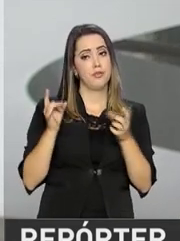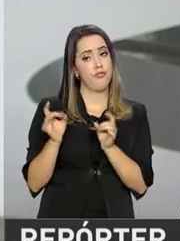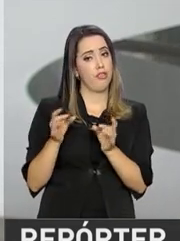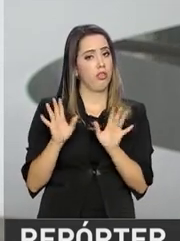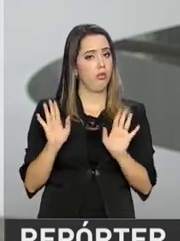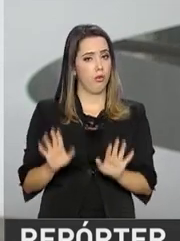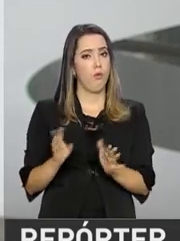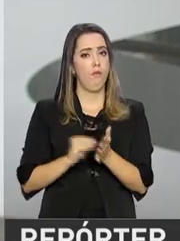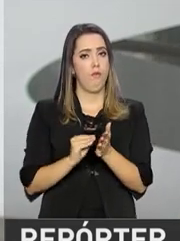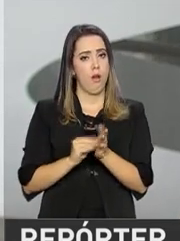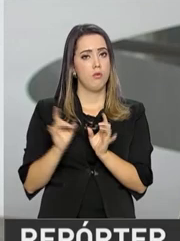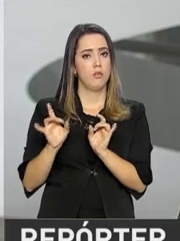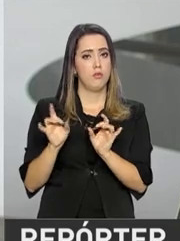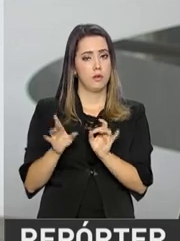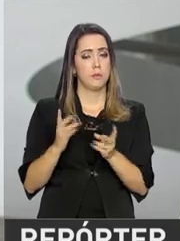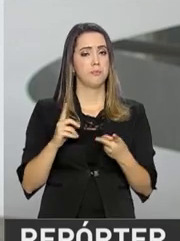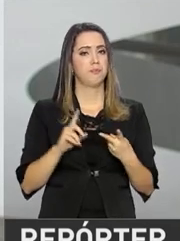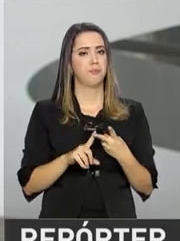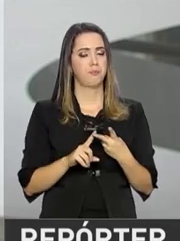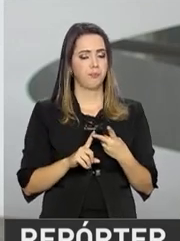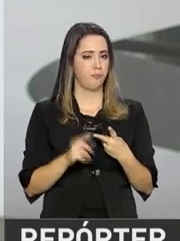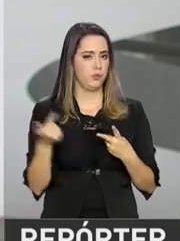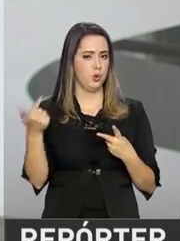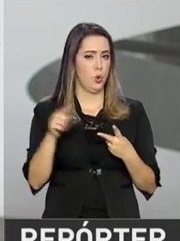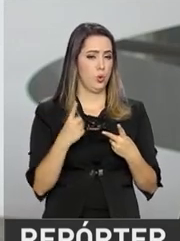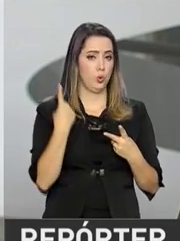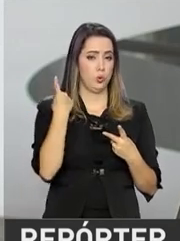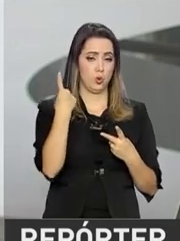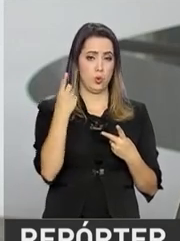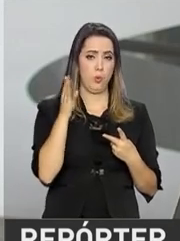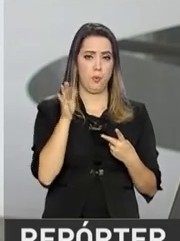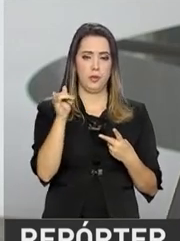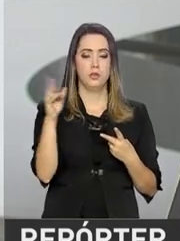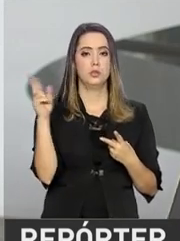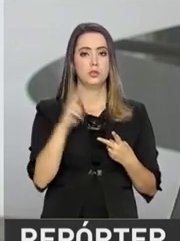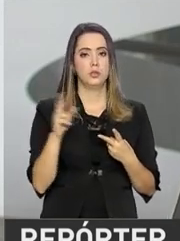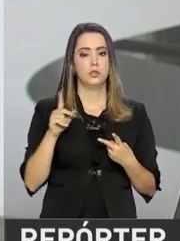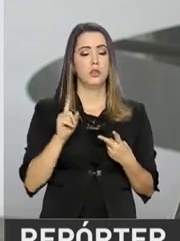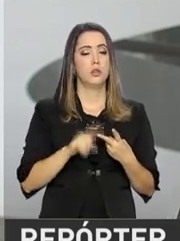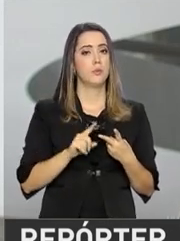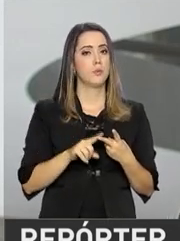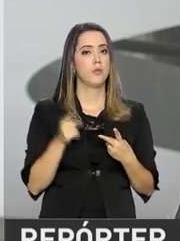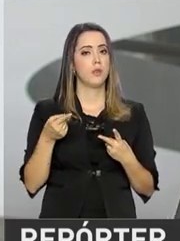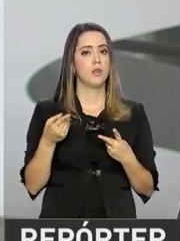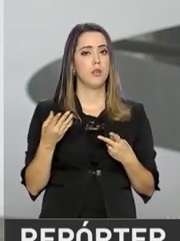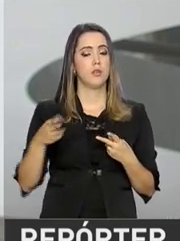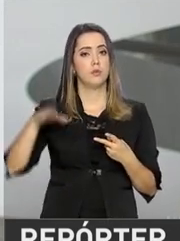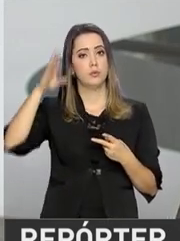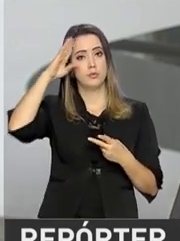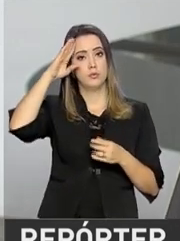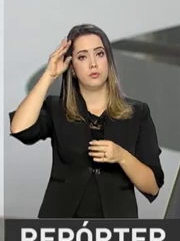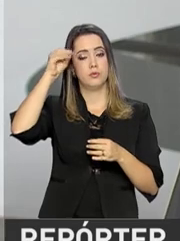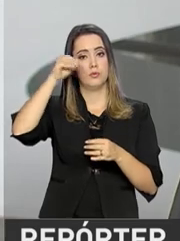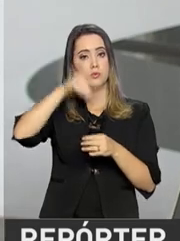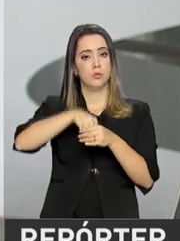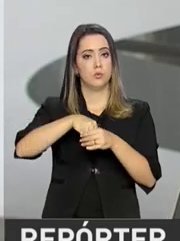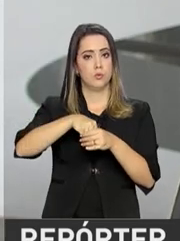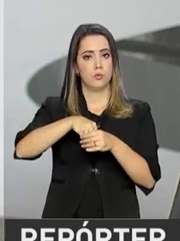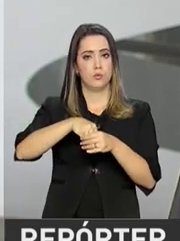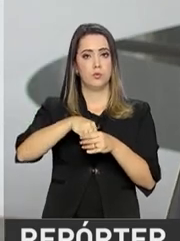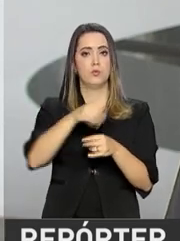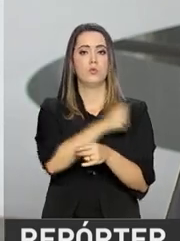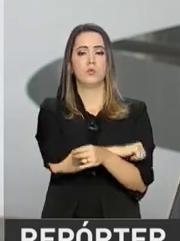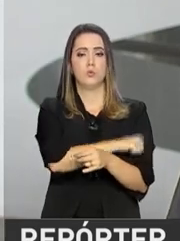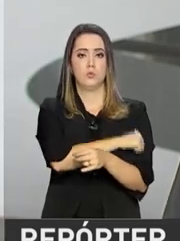desta empresa pública outros 1 bilhão de reais se referem à intervenção do governo federal na área de segurança